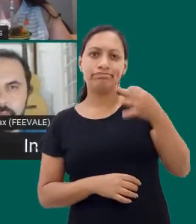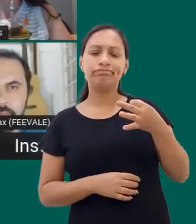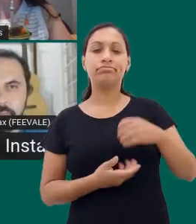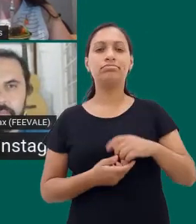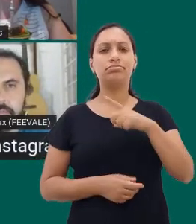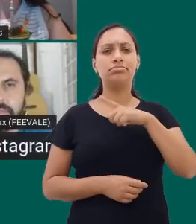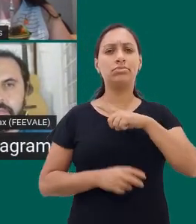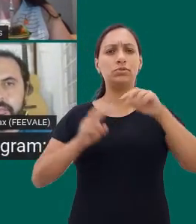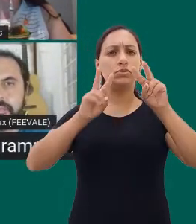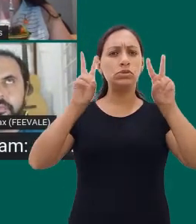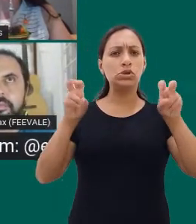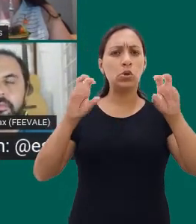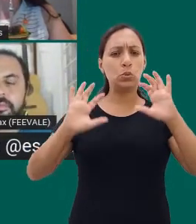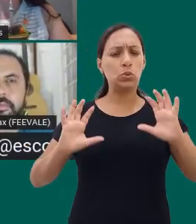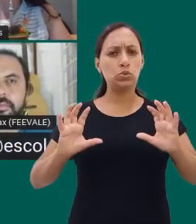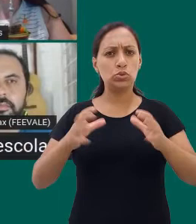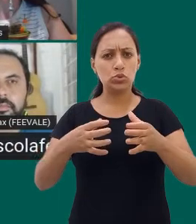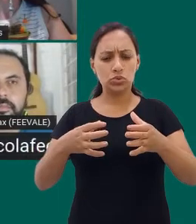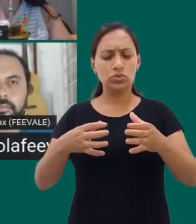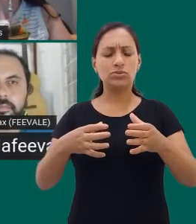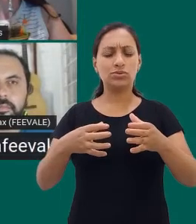um conjunto